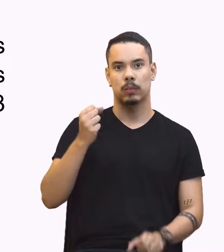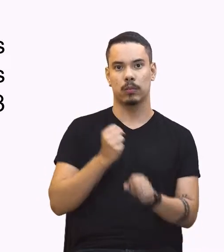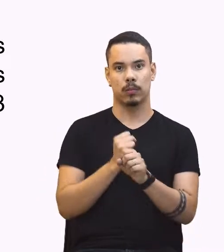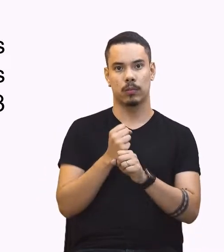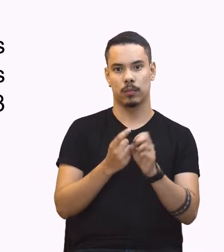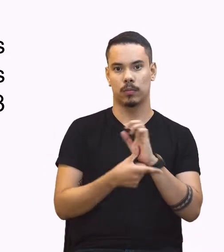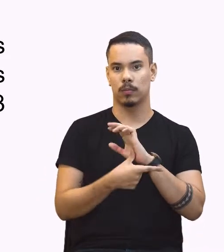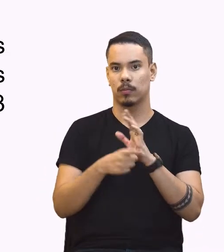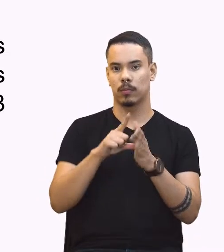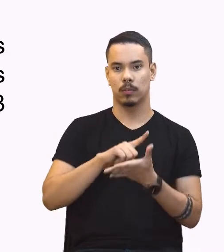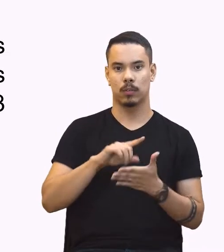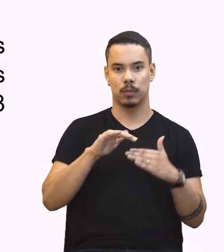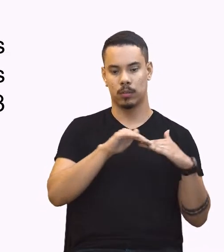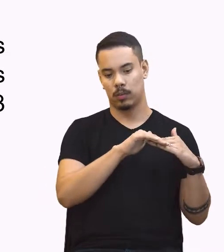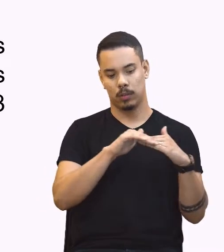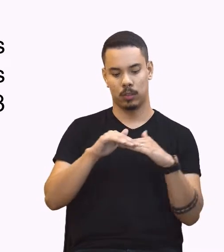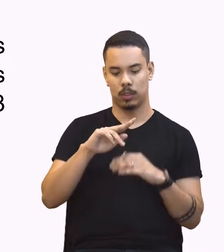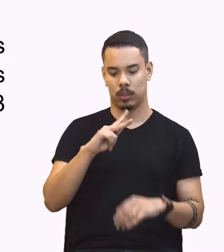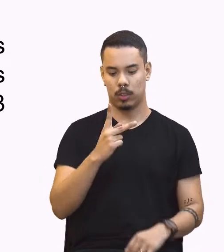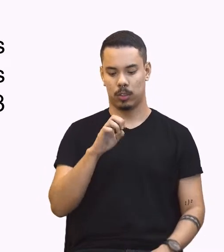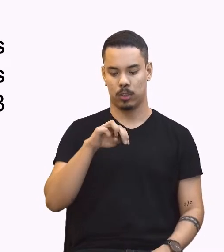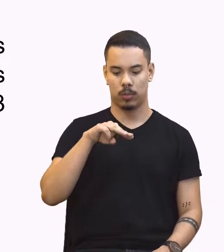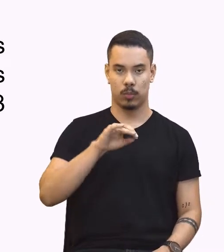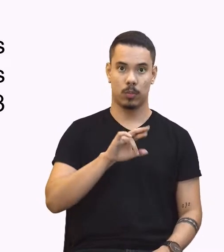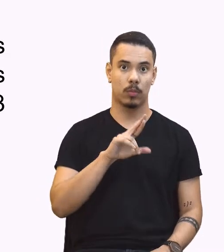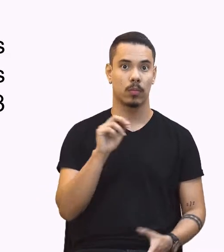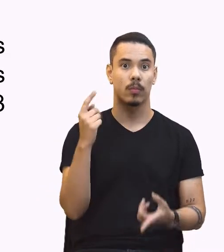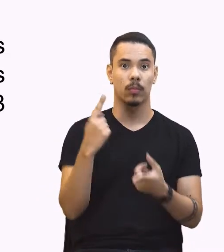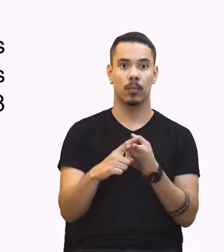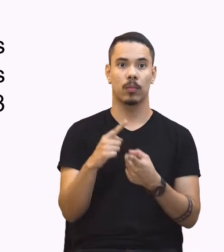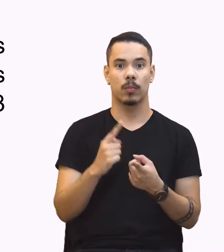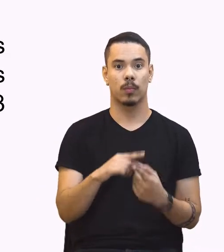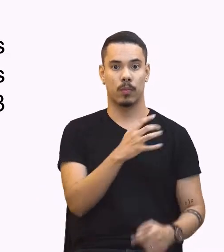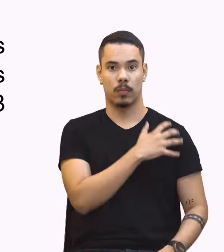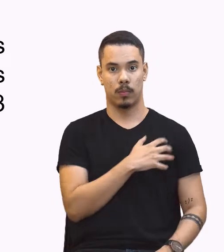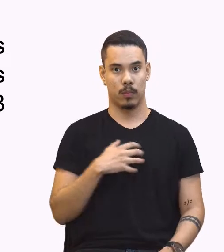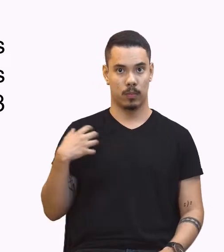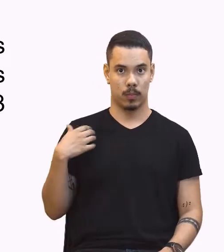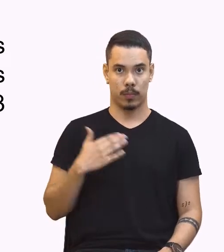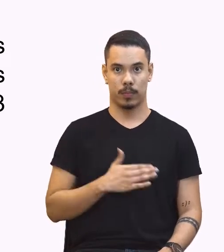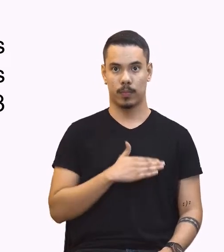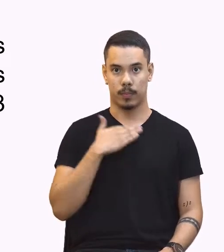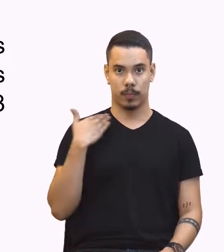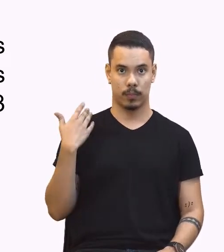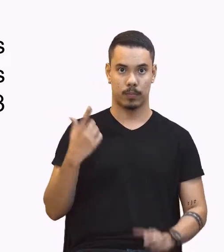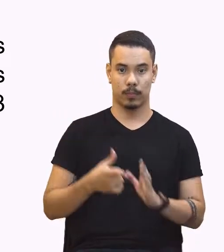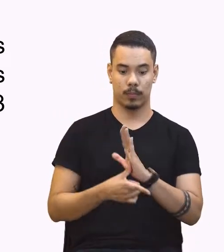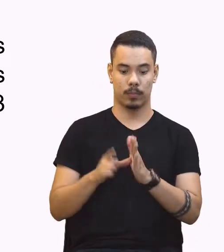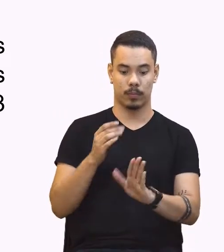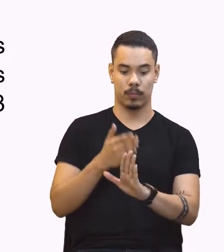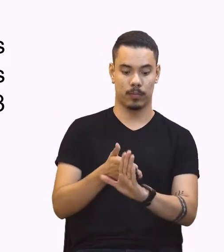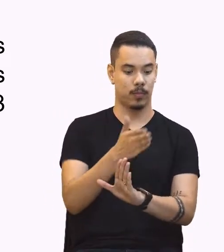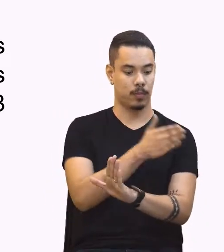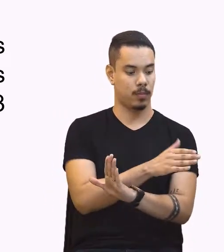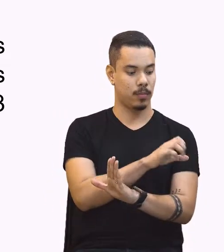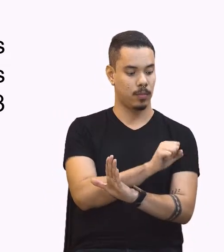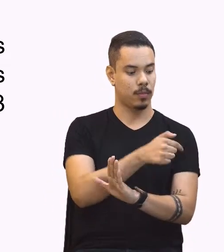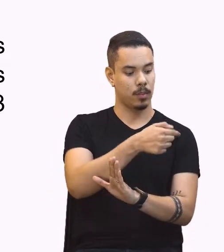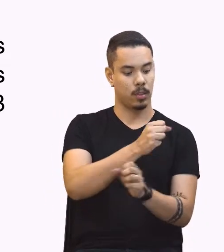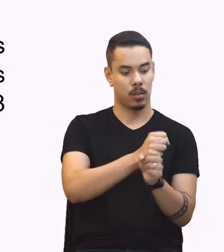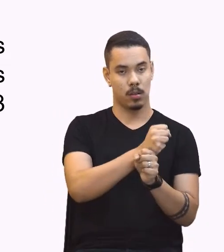sua hegemonia. Quando Aristóteles morreu, 87 anos atrás da morte de